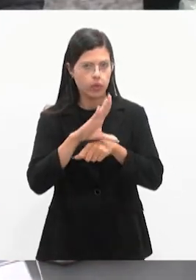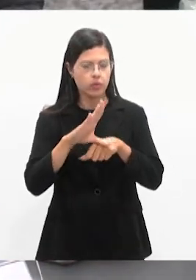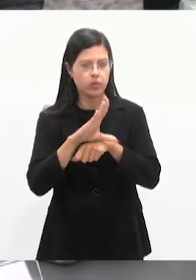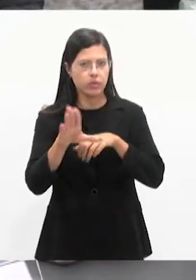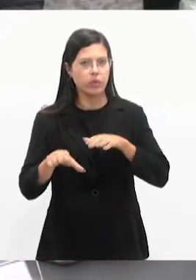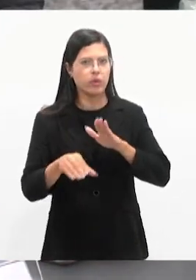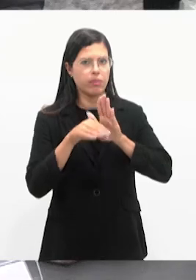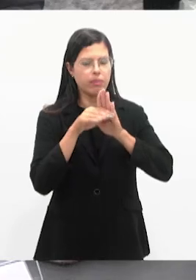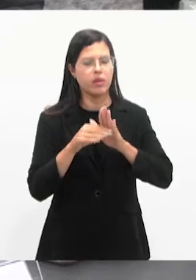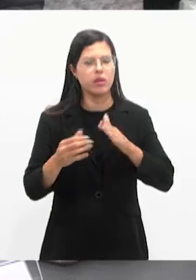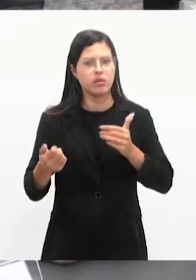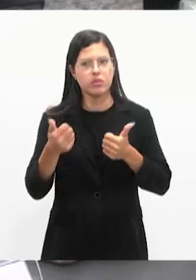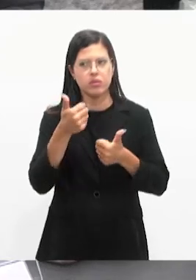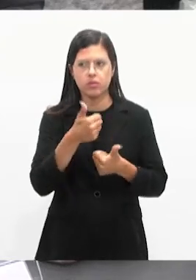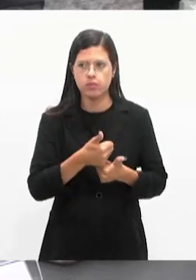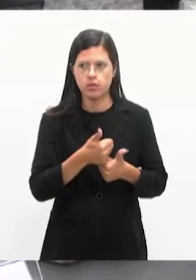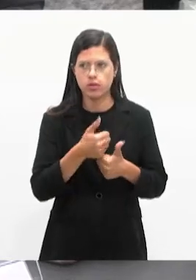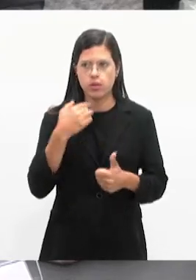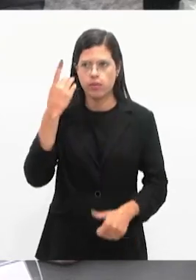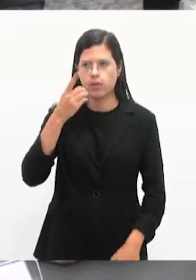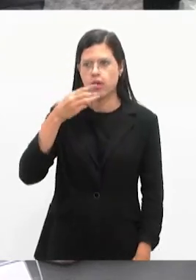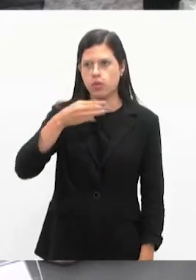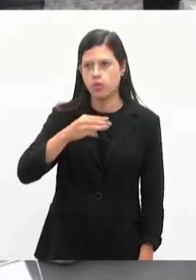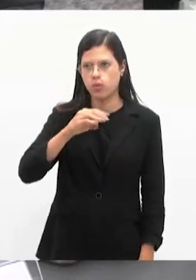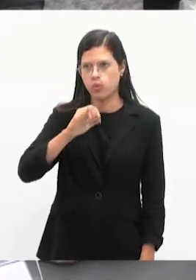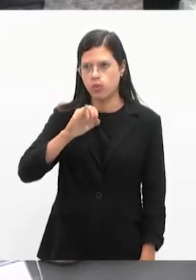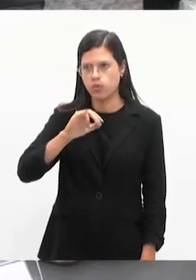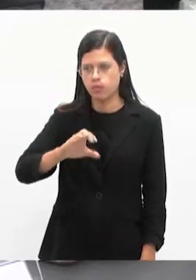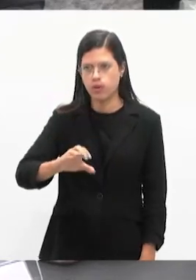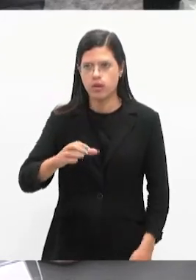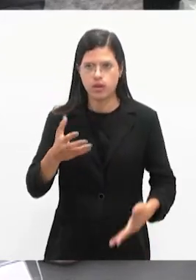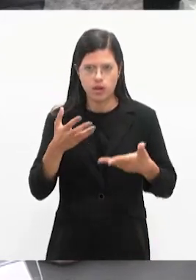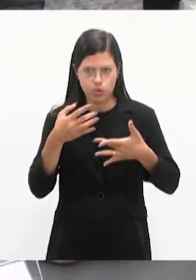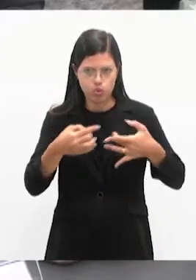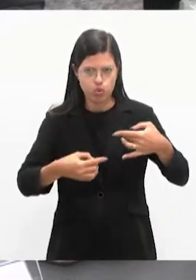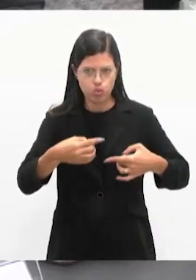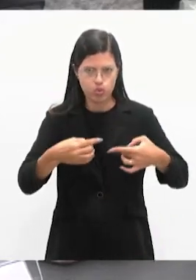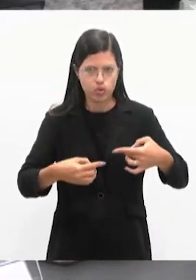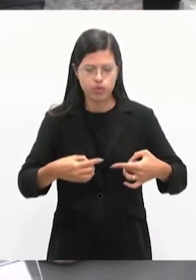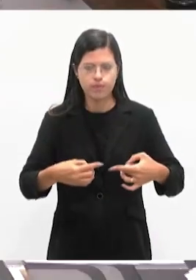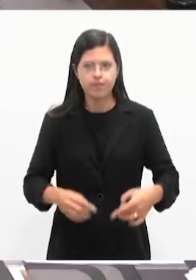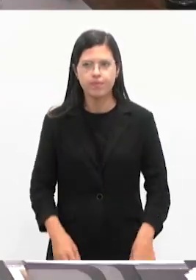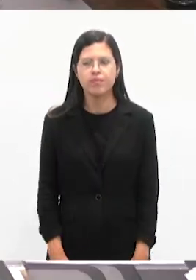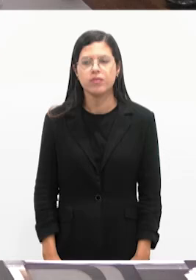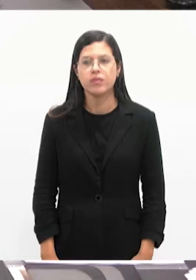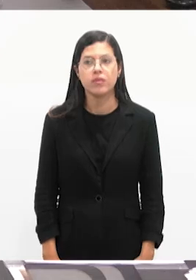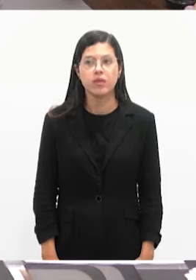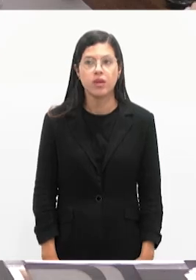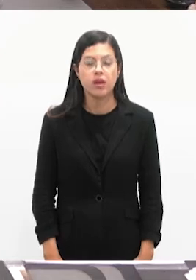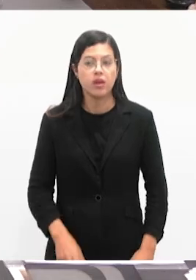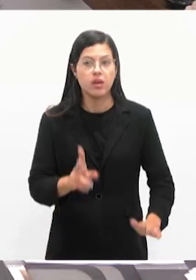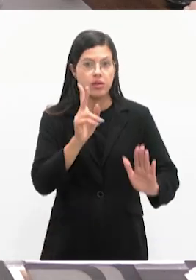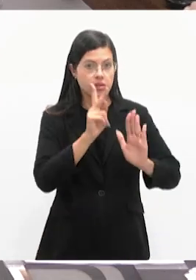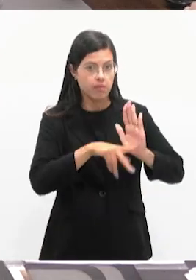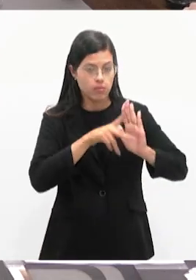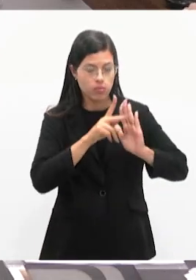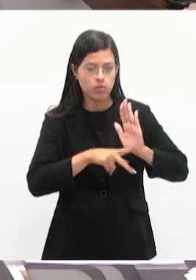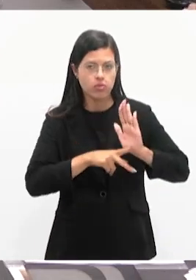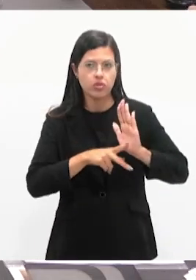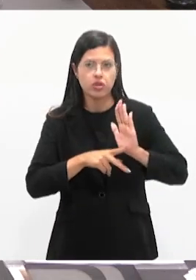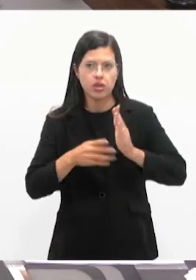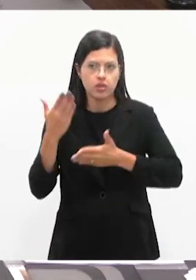emendas, concluindo por substitutivo, deputado Mink, quer discutir? Não, eu queria só dizer o seguinte, esse projeto é antigo, é